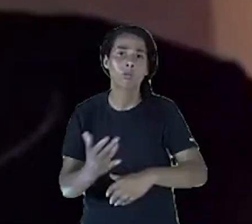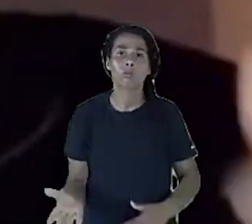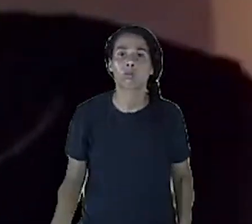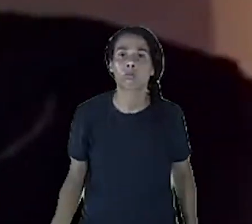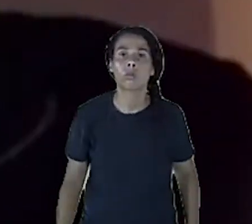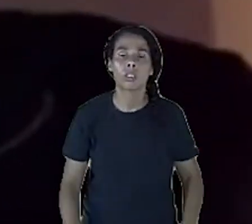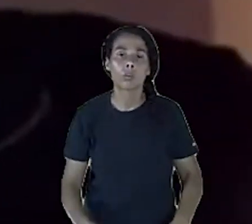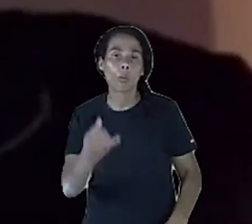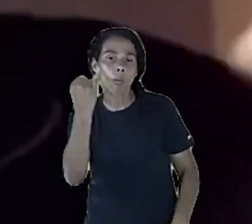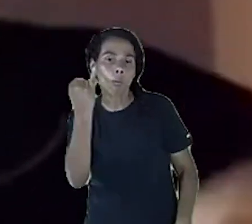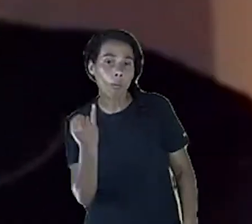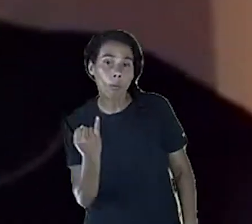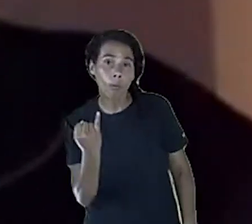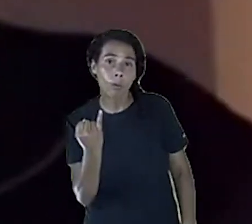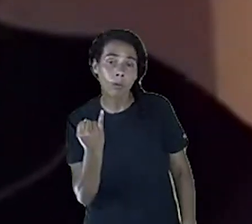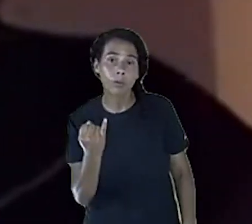passando